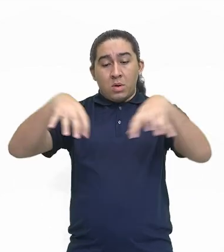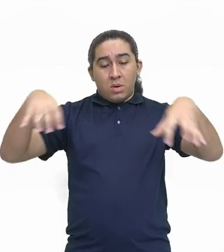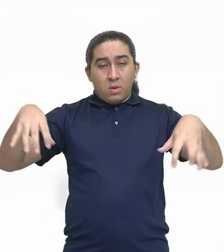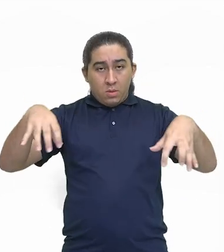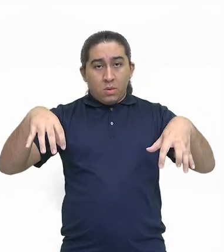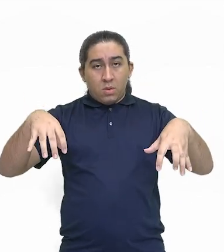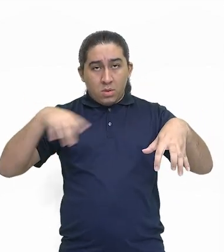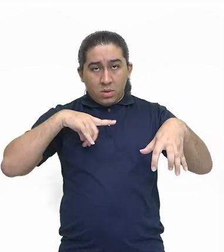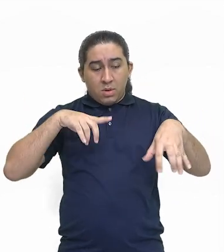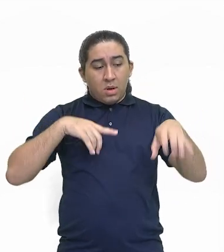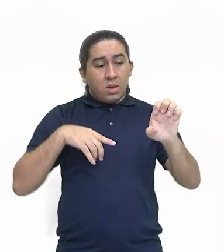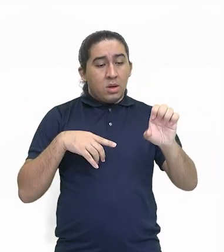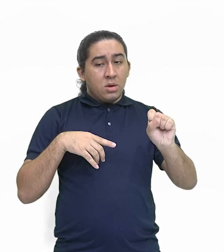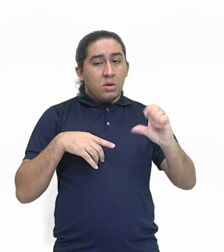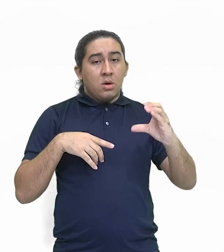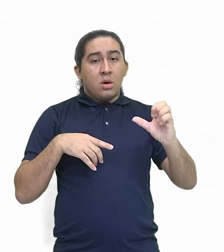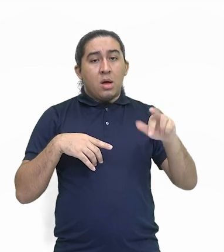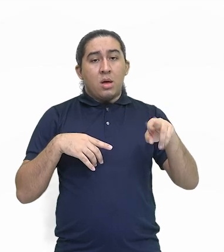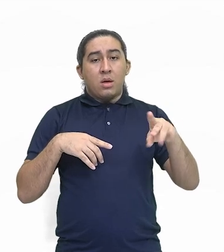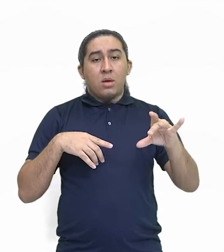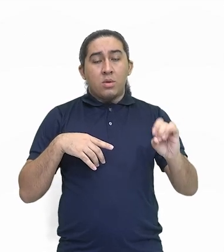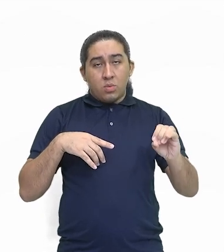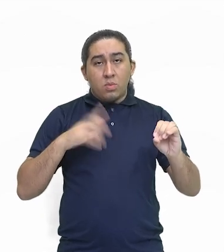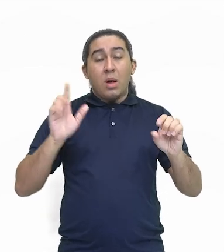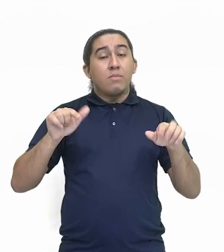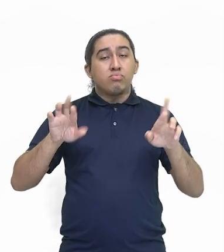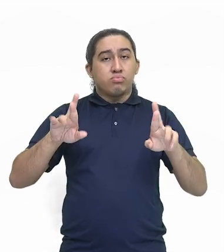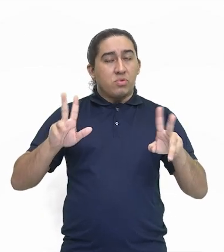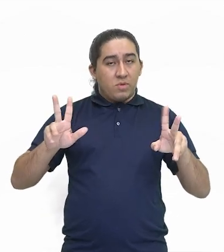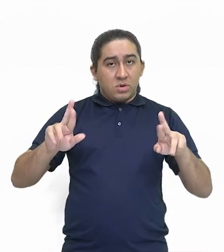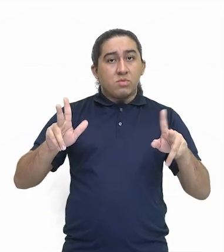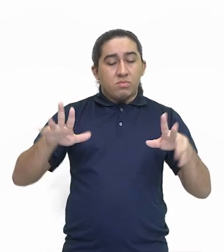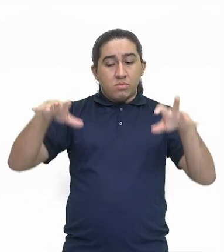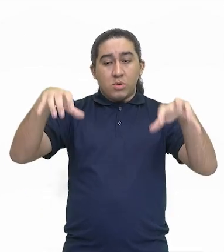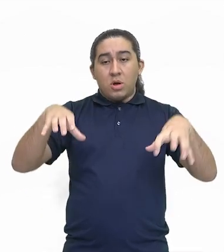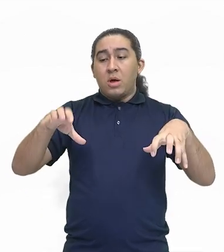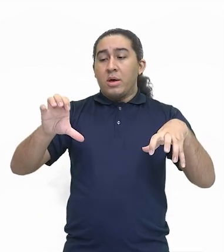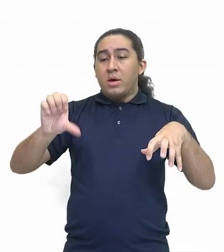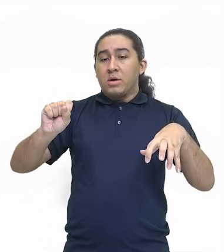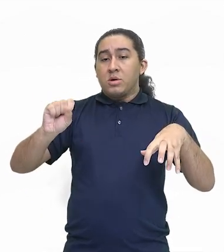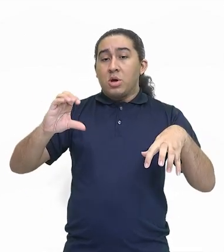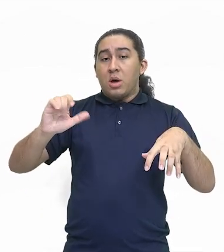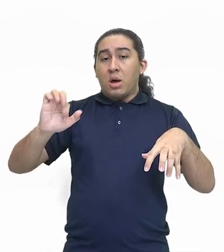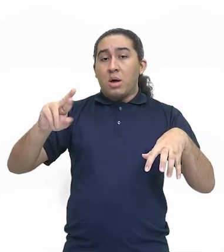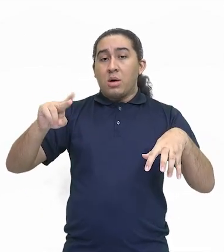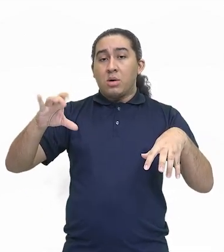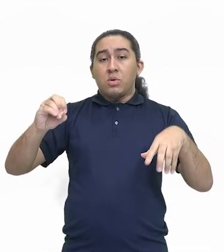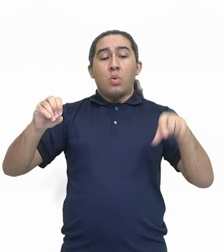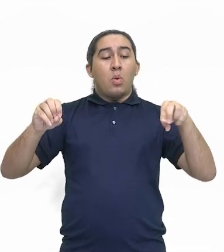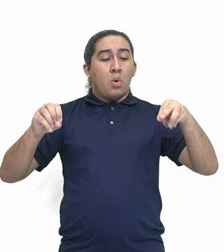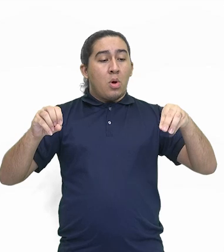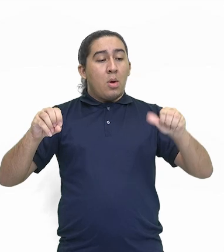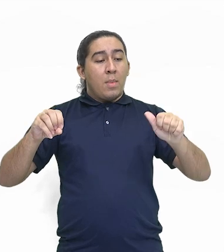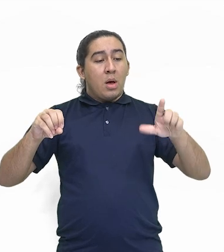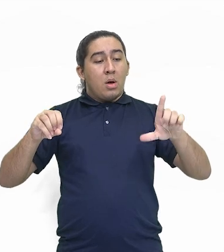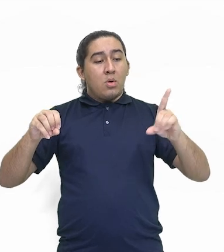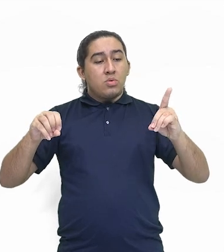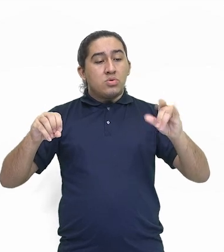de escárnio, a gente vai ver qual a diferença de uma para outra, né? Porque todas são